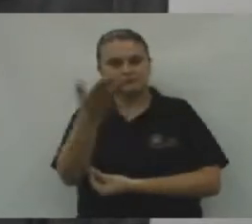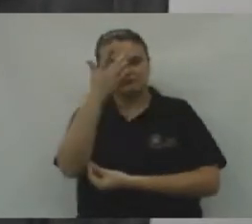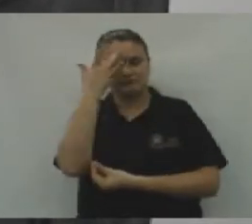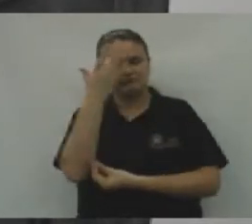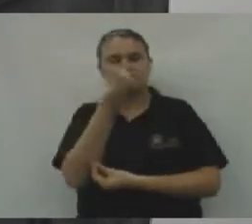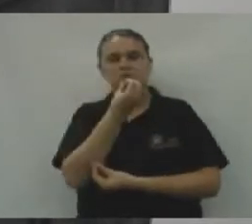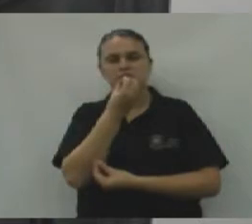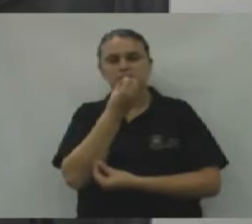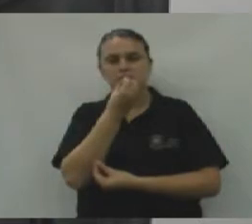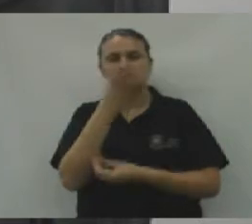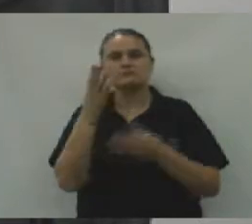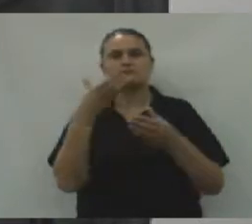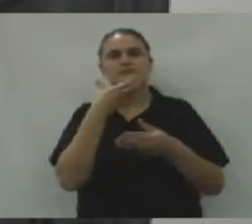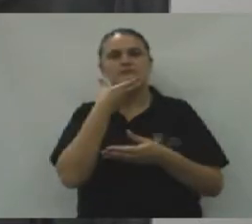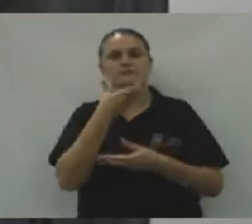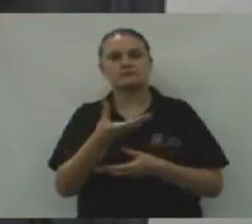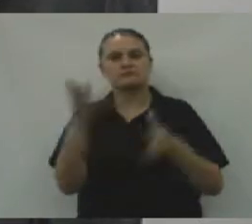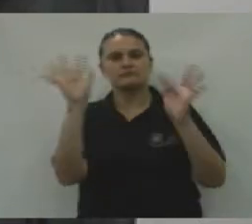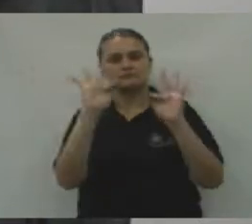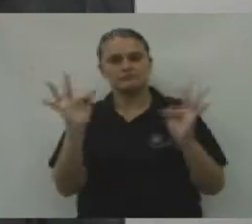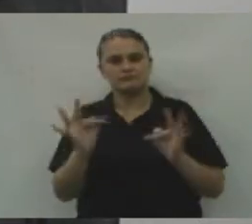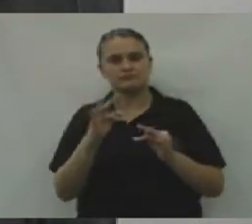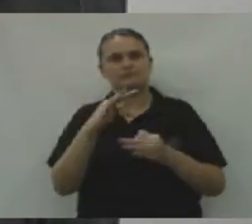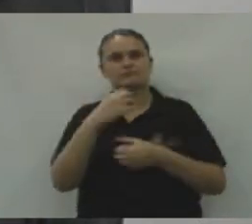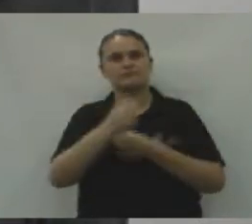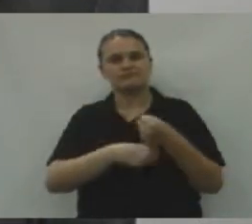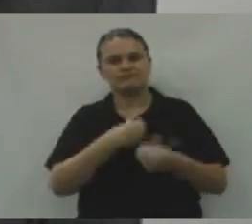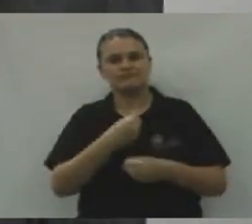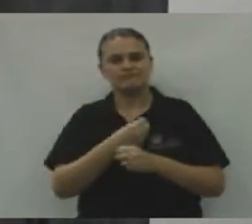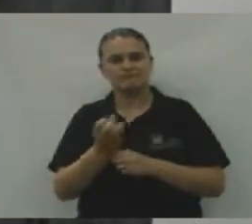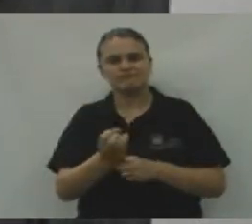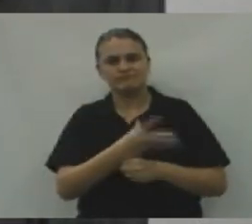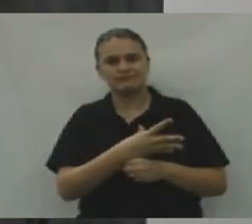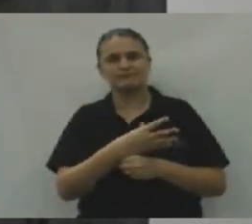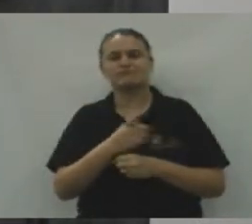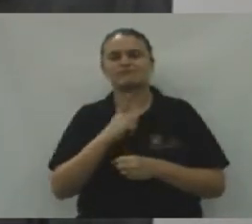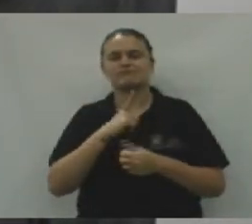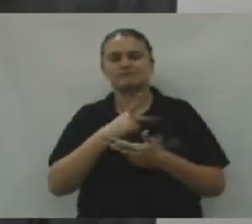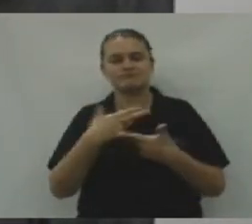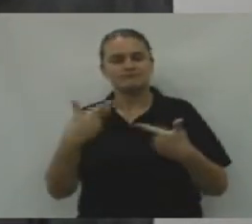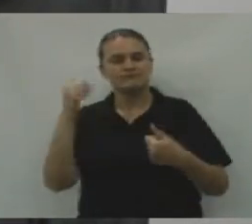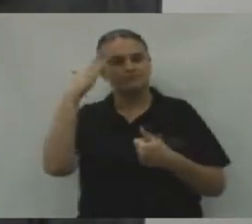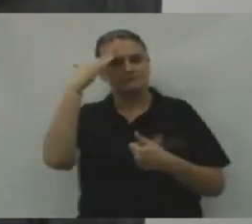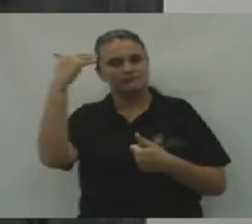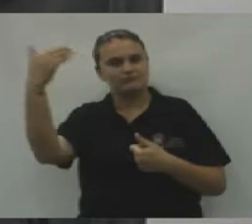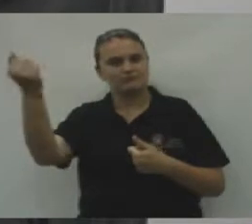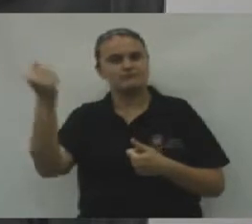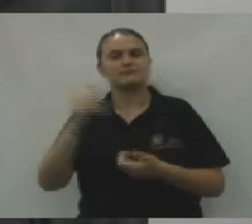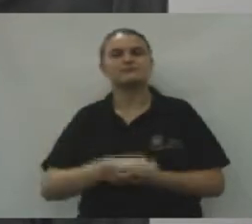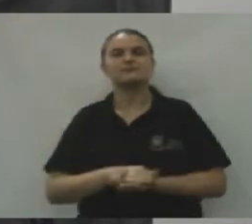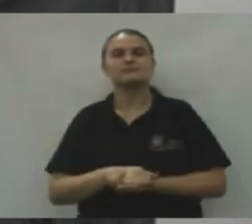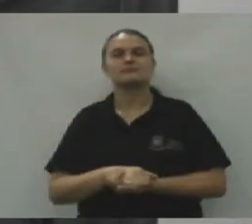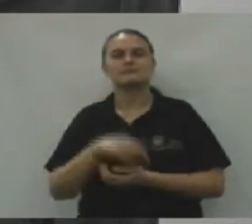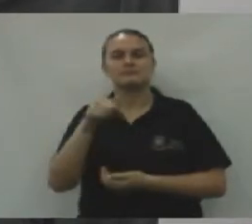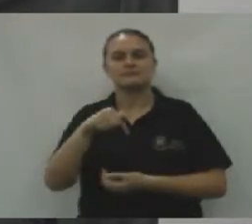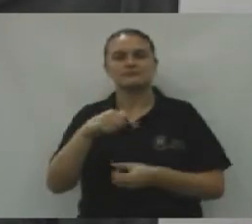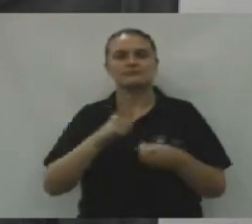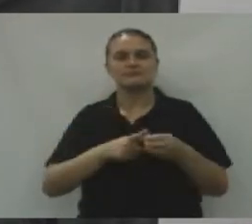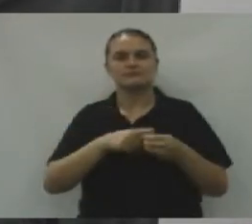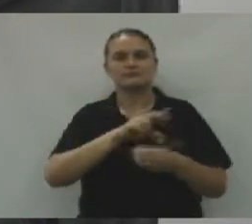desejar a todos vocês realmente um Feliz Natal, um Ano Novo cheio de realizações que com certeza acontecerão. União da